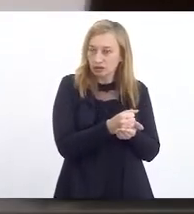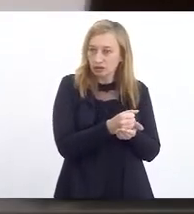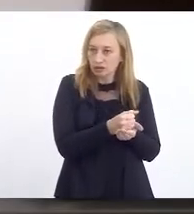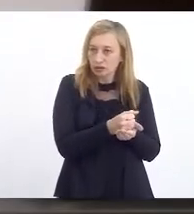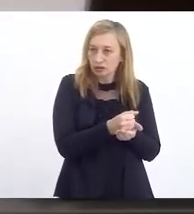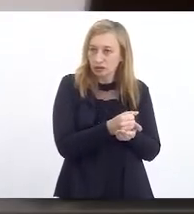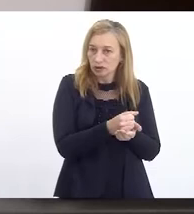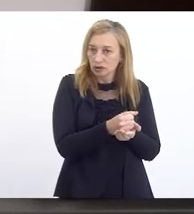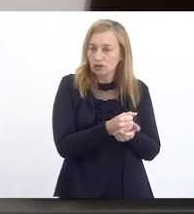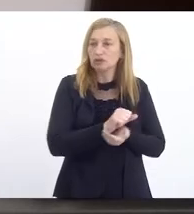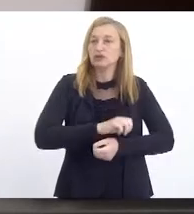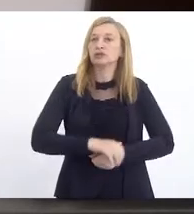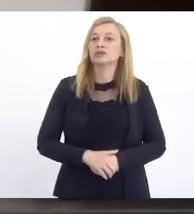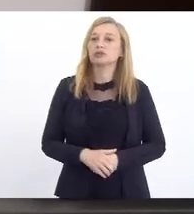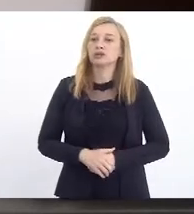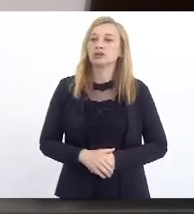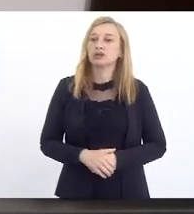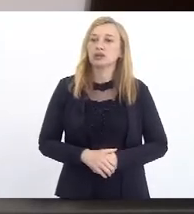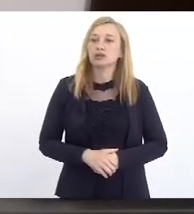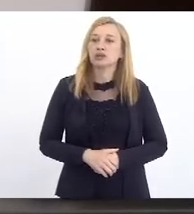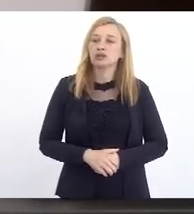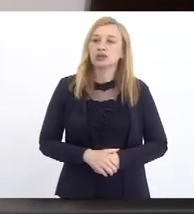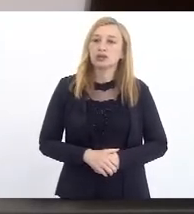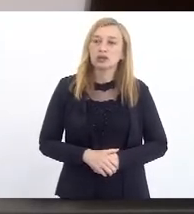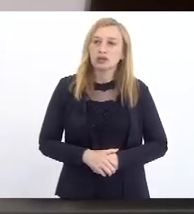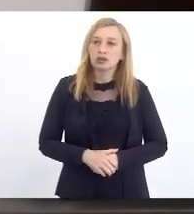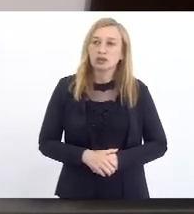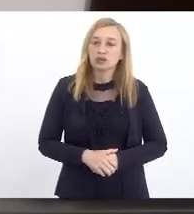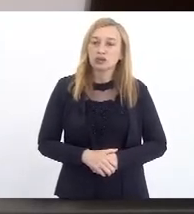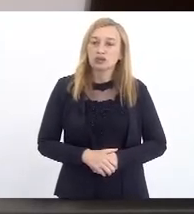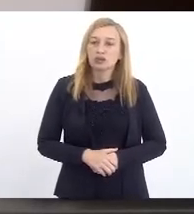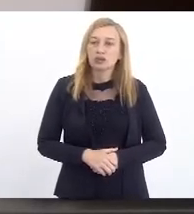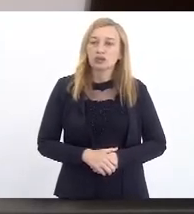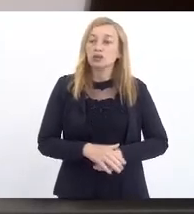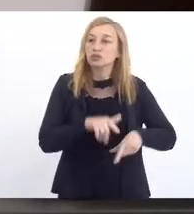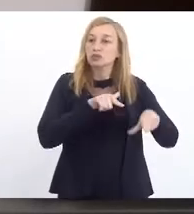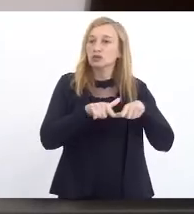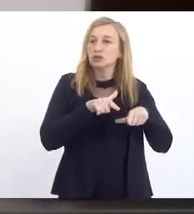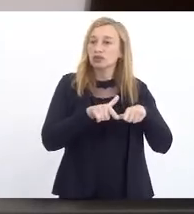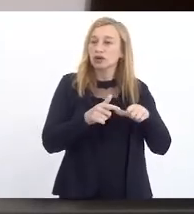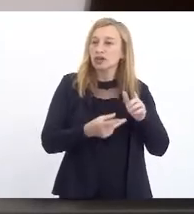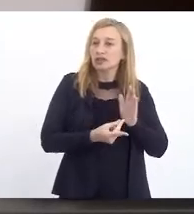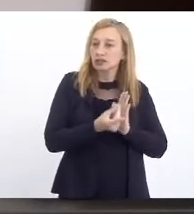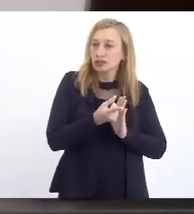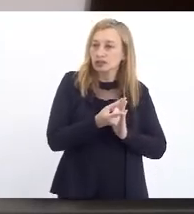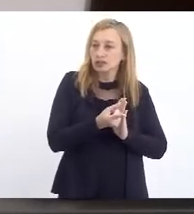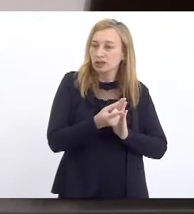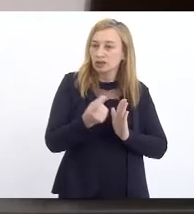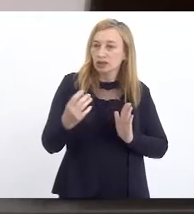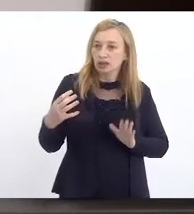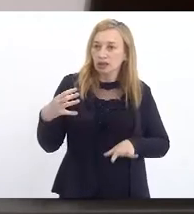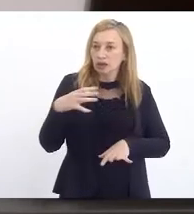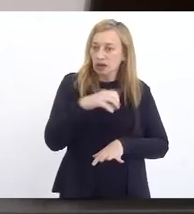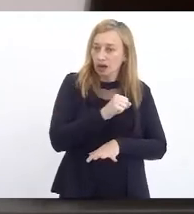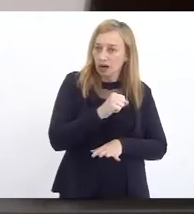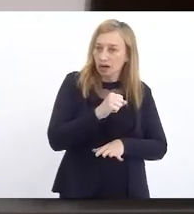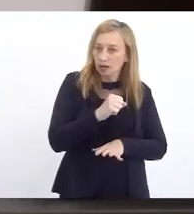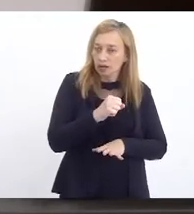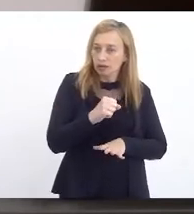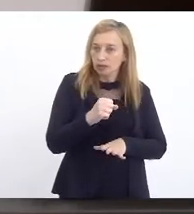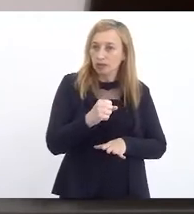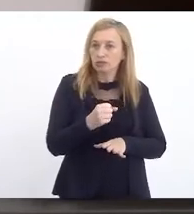tomando como parâmetro o exercício financeiro imediatamente